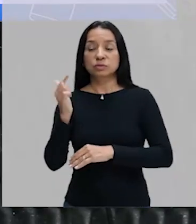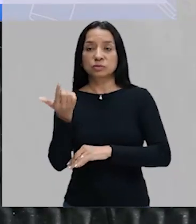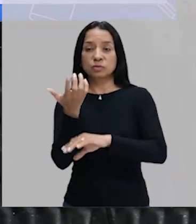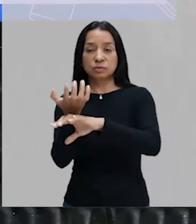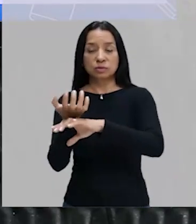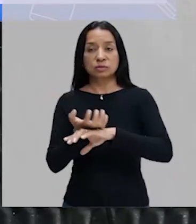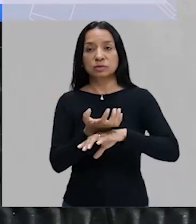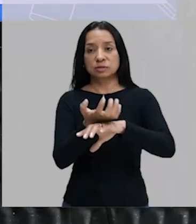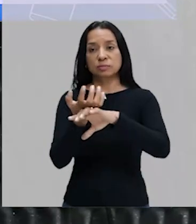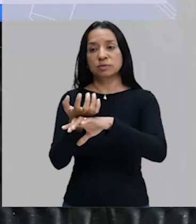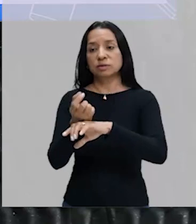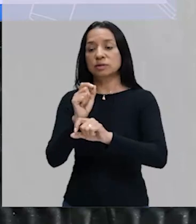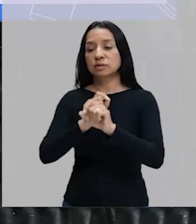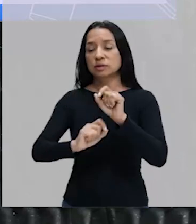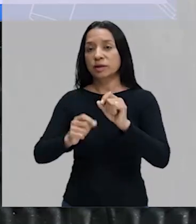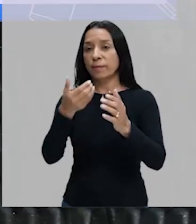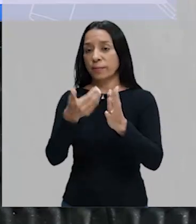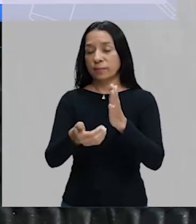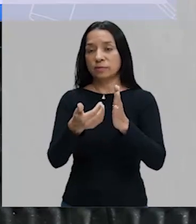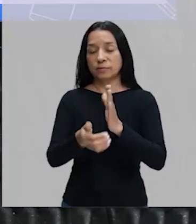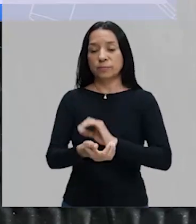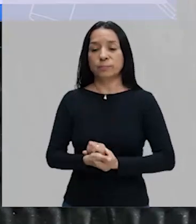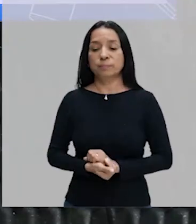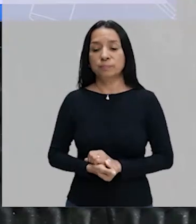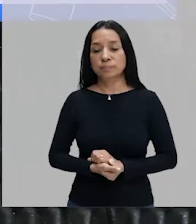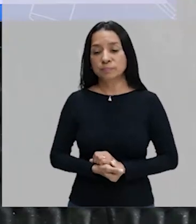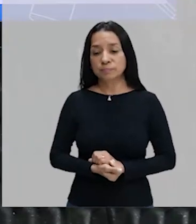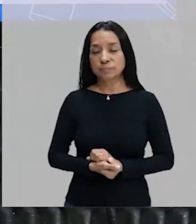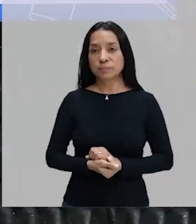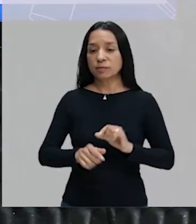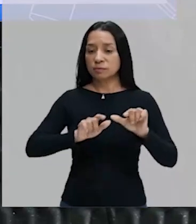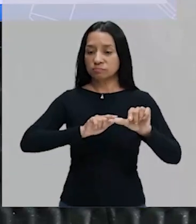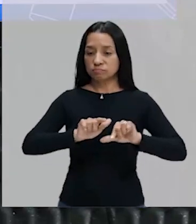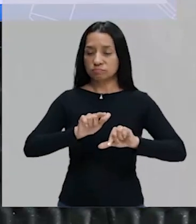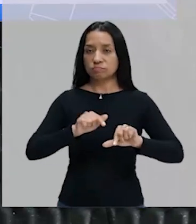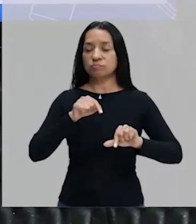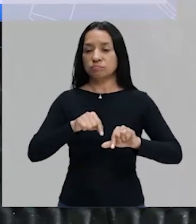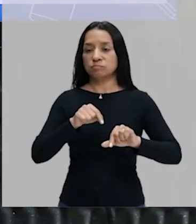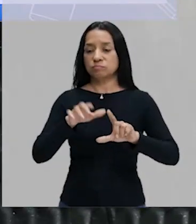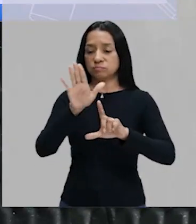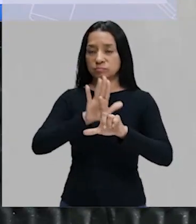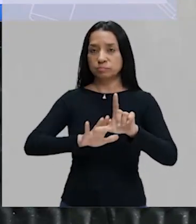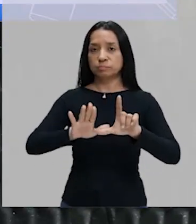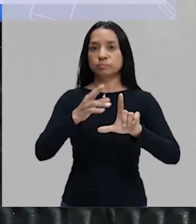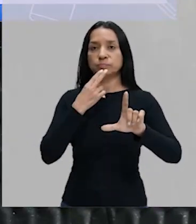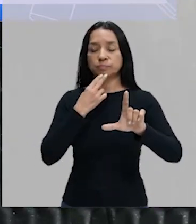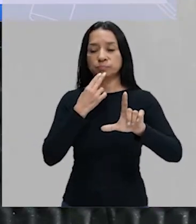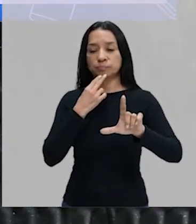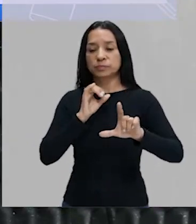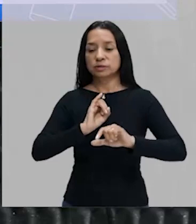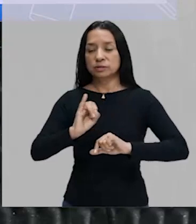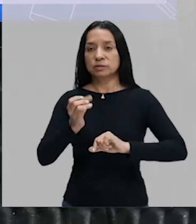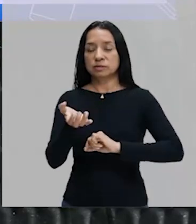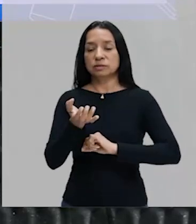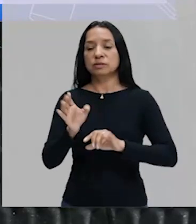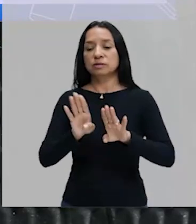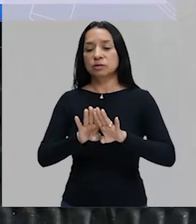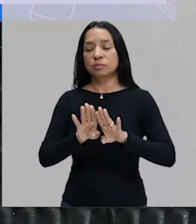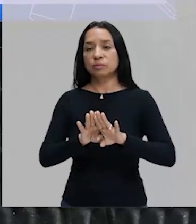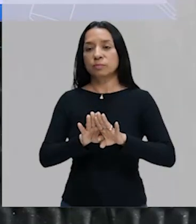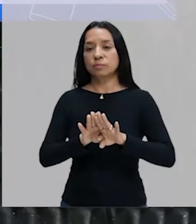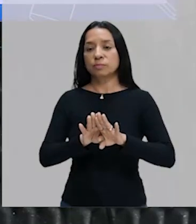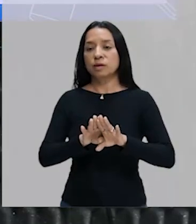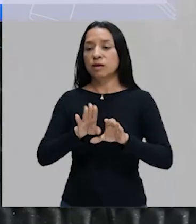que você tiver perdido, também de todas as outras disciplinas que são trabalhadas aqui na nossa plataforma. Se você quiser também estar baixando